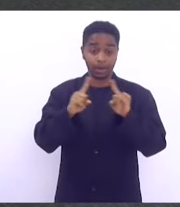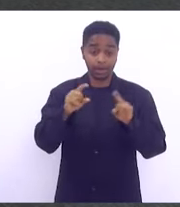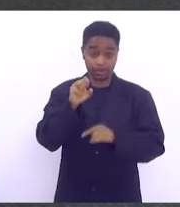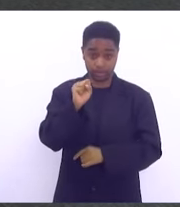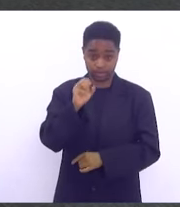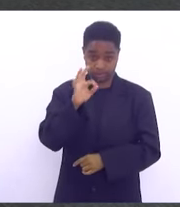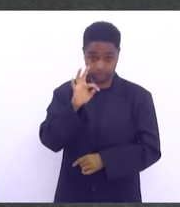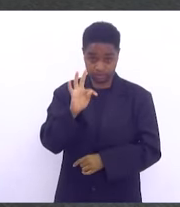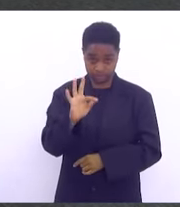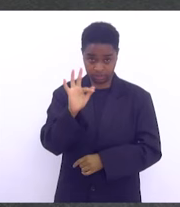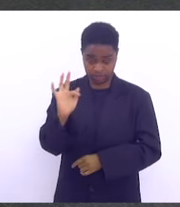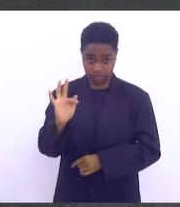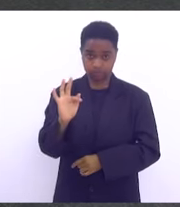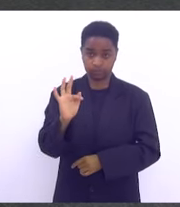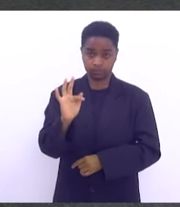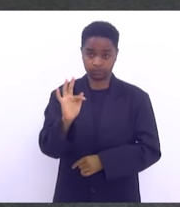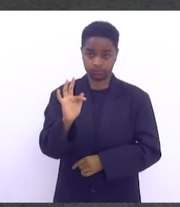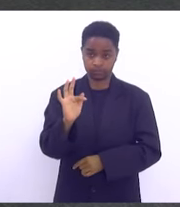Federal,